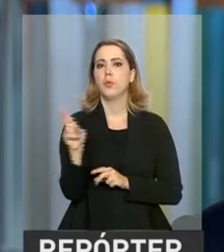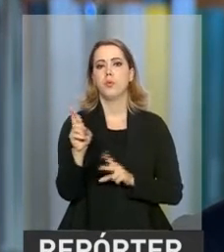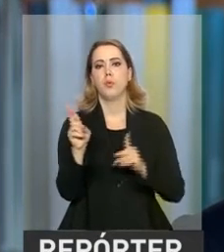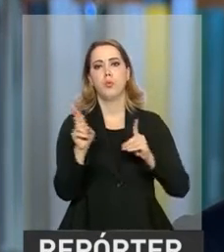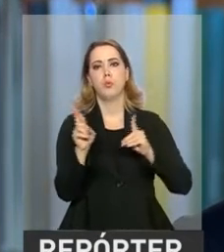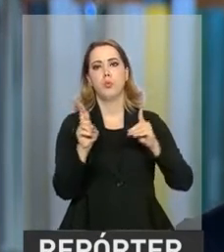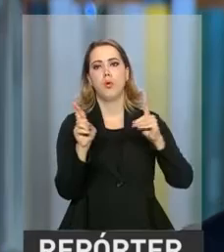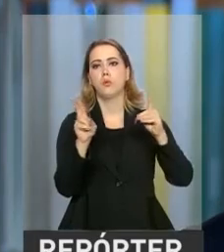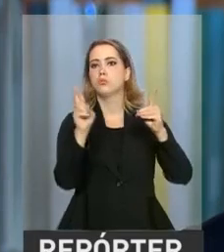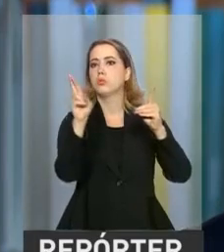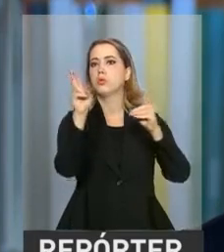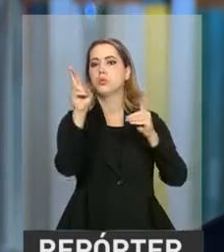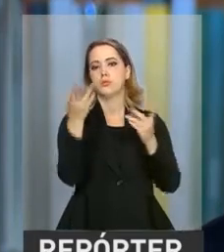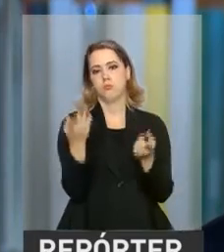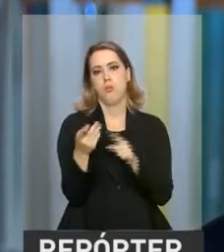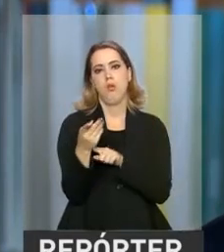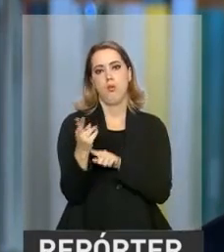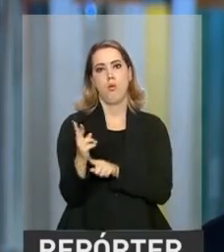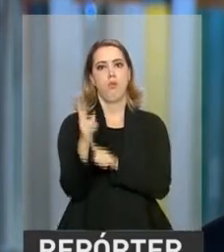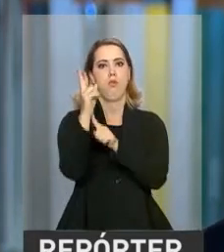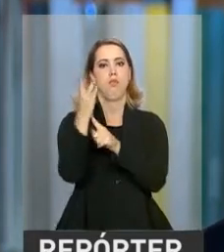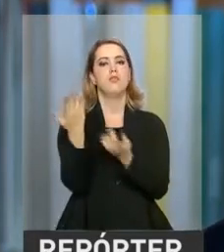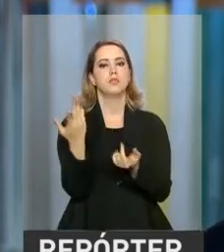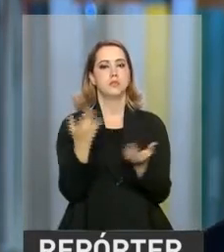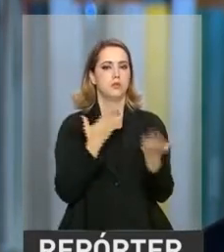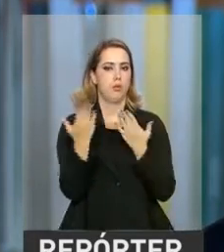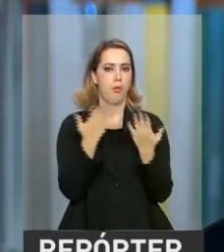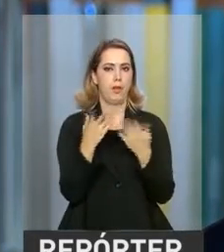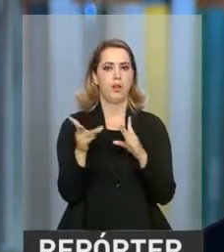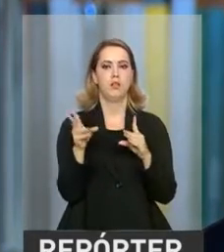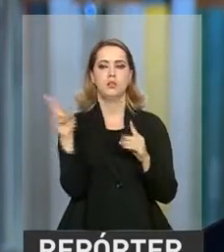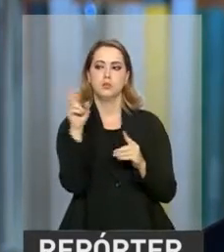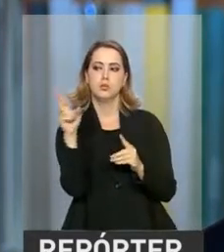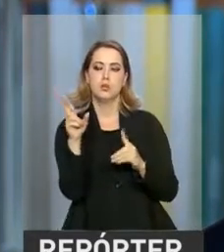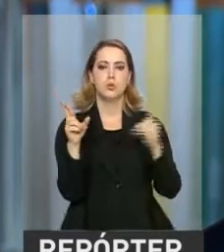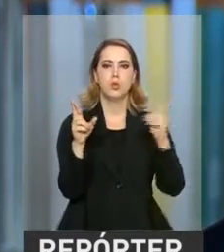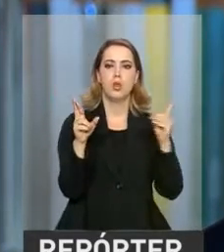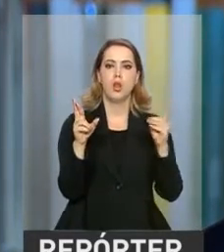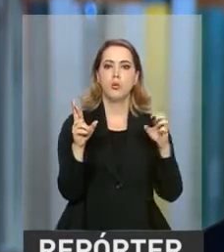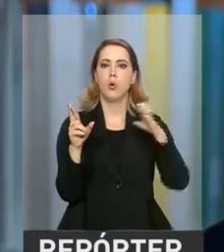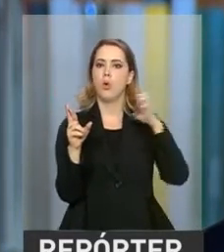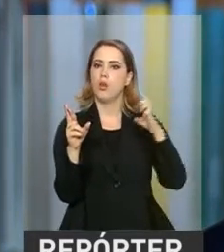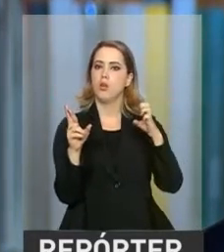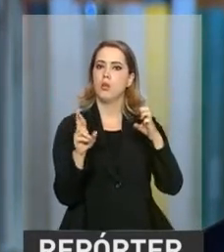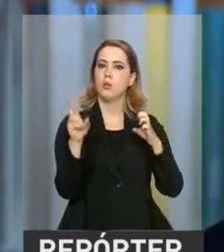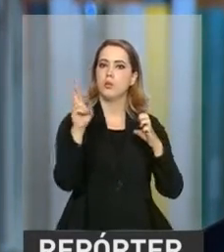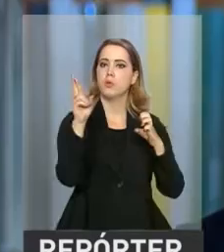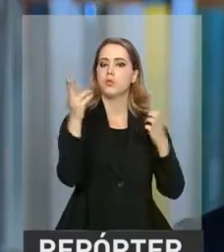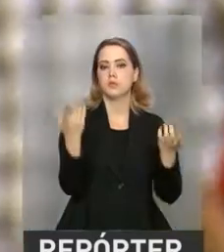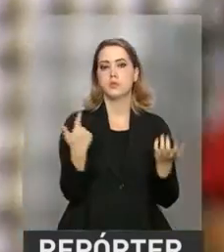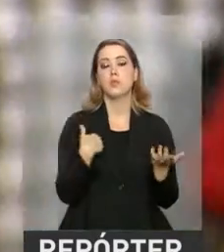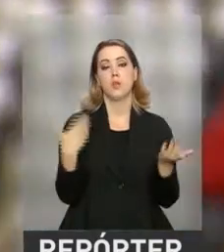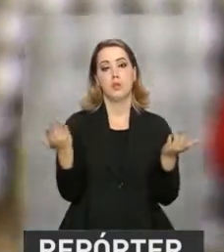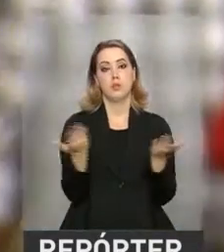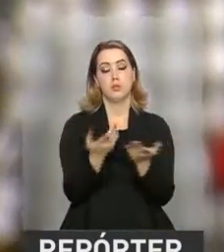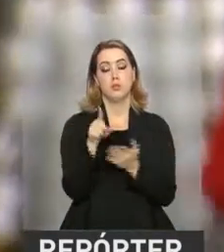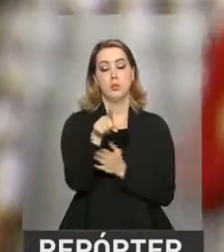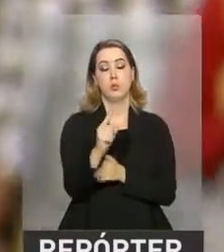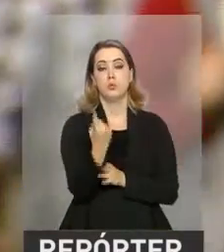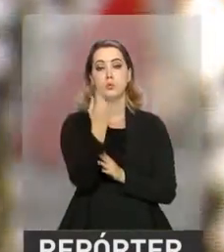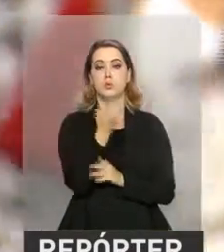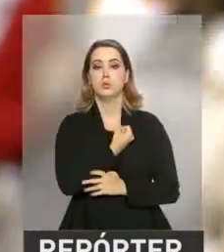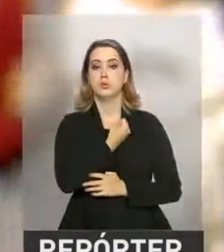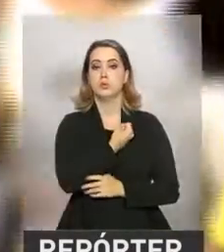estrangeiras em relação ao real como o dólar eo euro e outras moedas perde o valor ontem esses